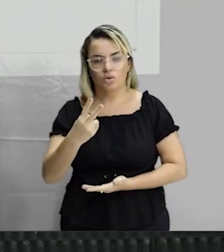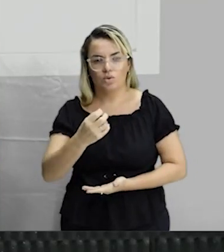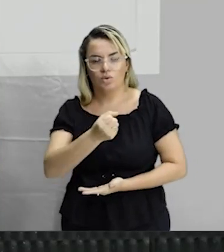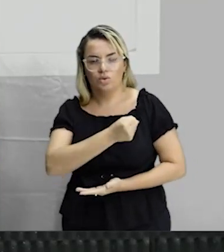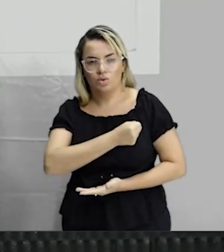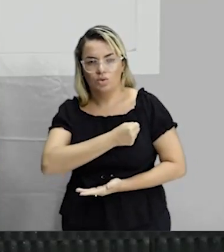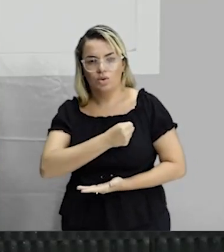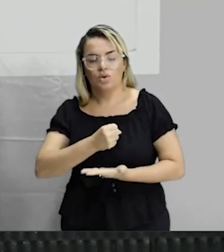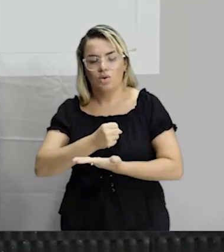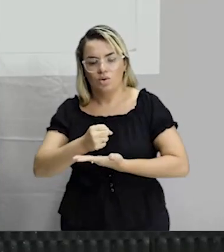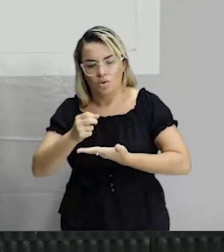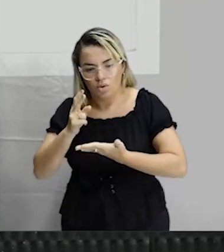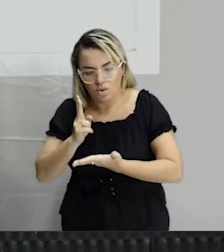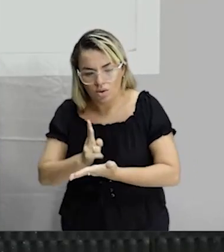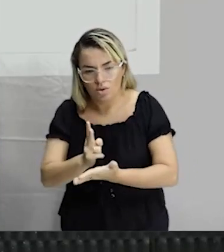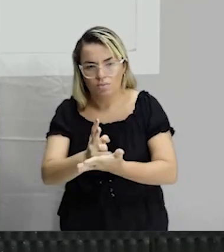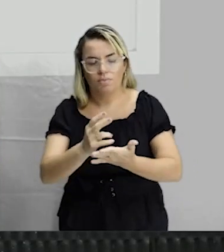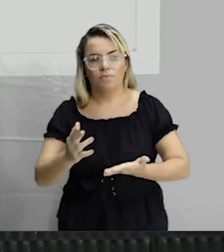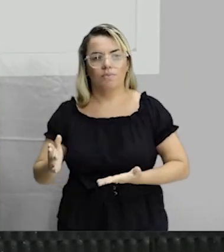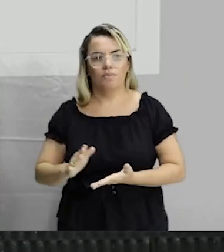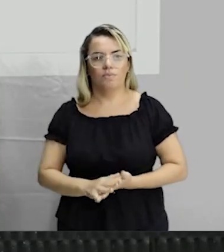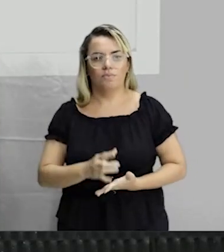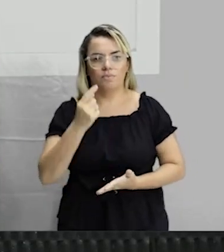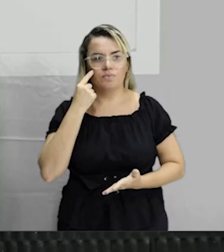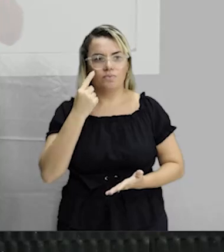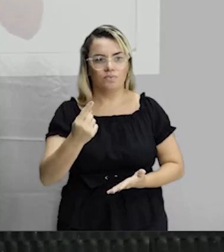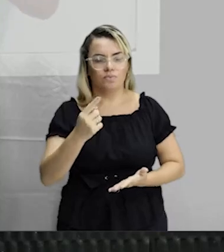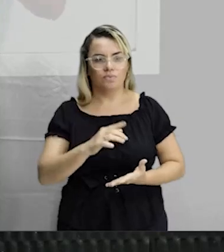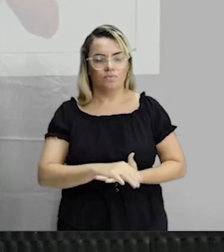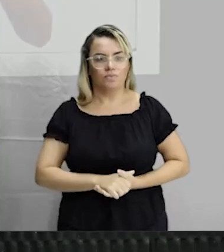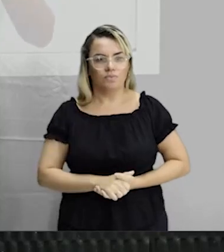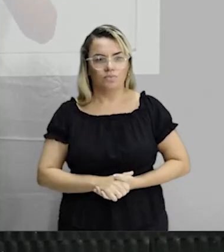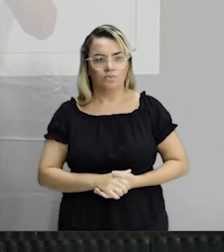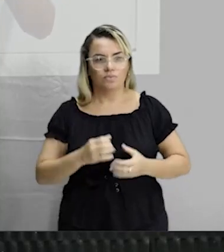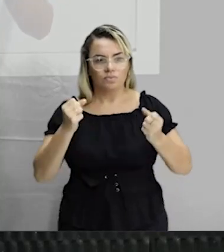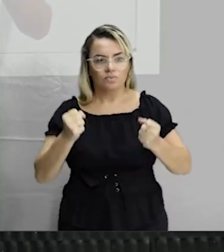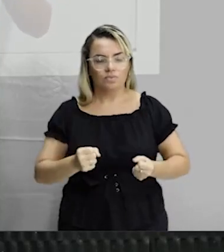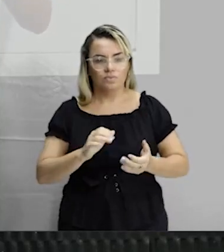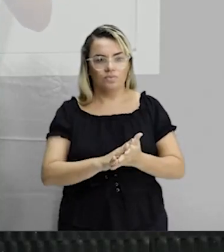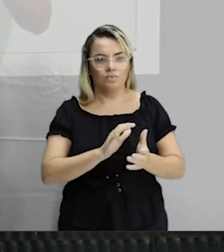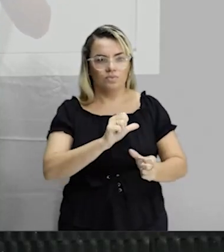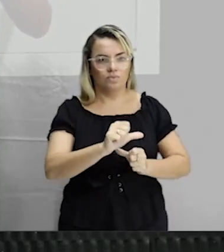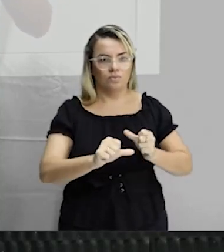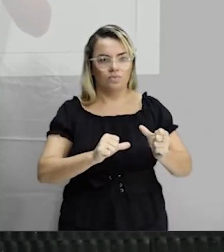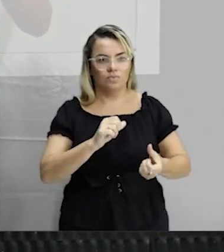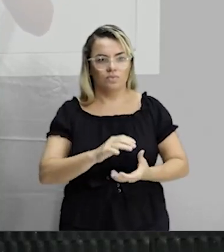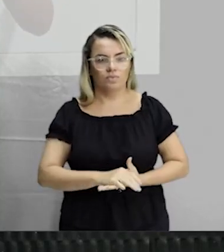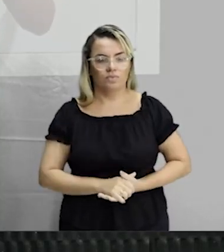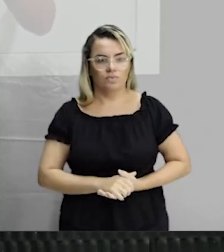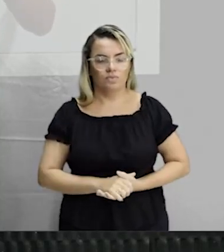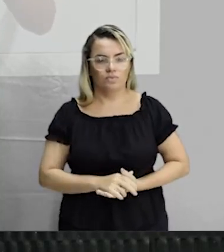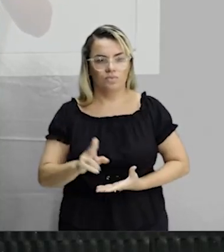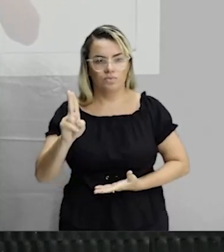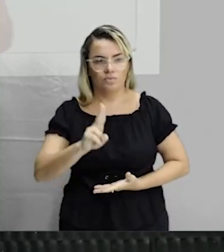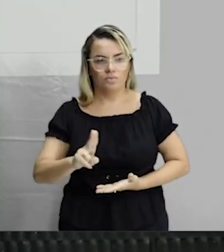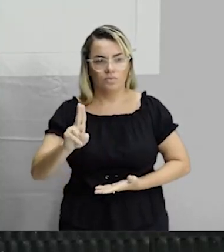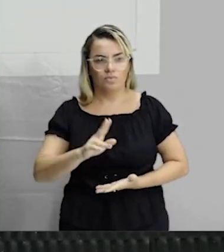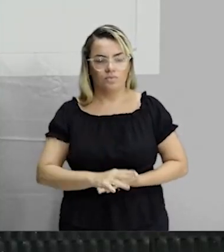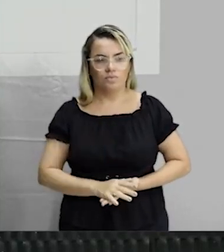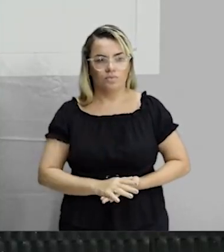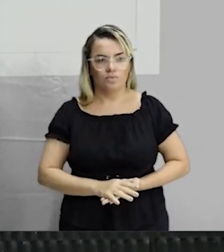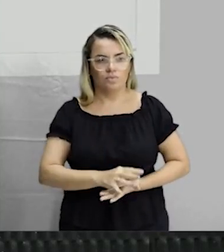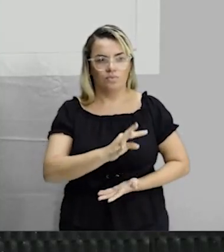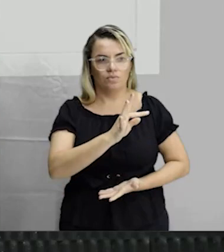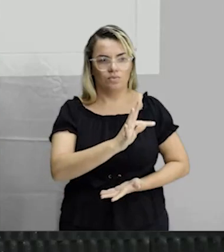a base, tá? Então, olha só, eu posso transformar isso aqui, ó, usar o logaritmo de